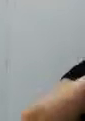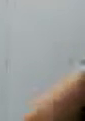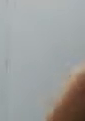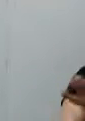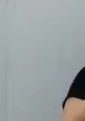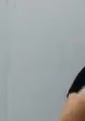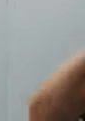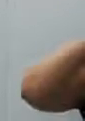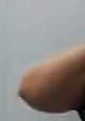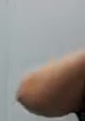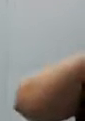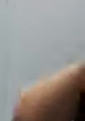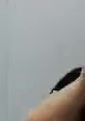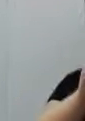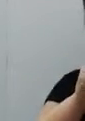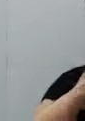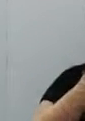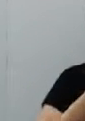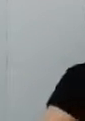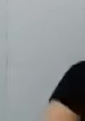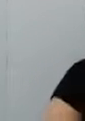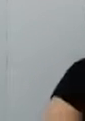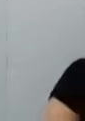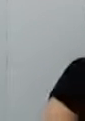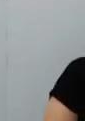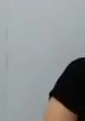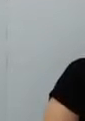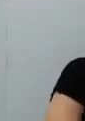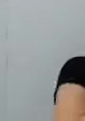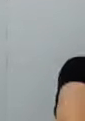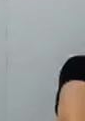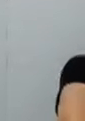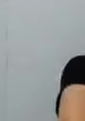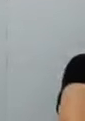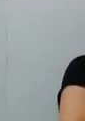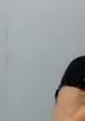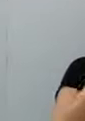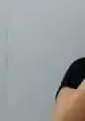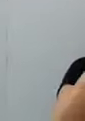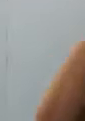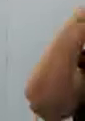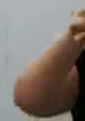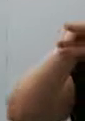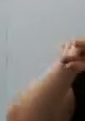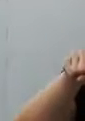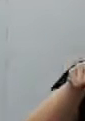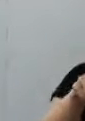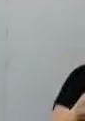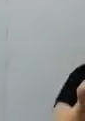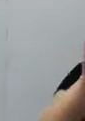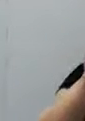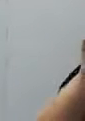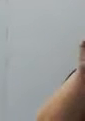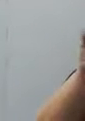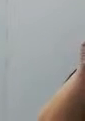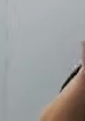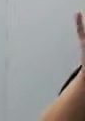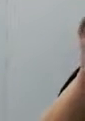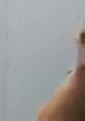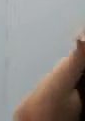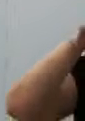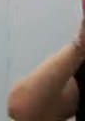ela tá um pouco aborrecida é serve ó os alunos são bastante estudiosos